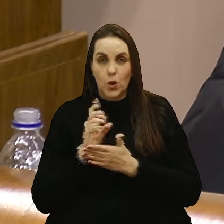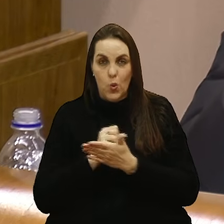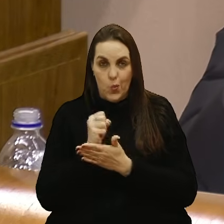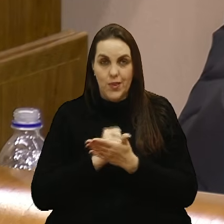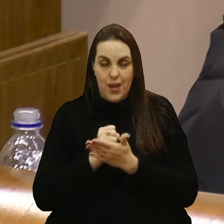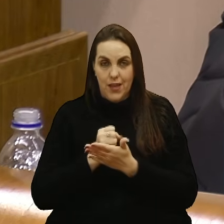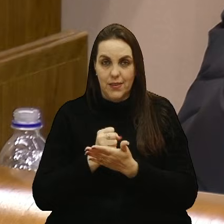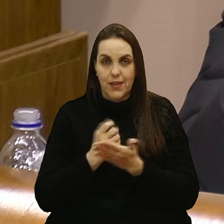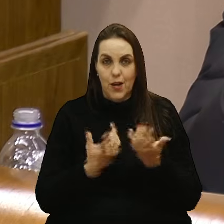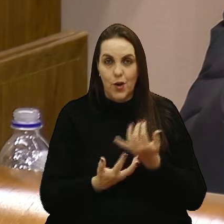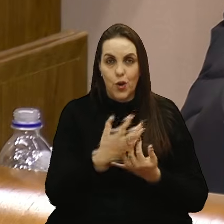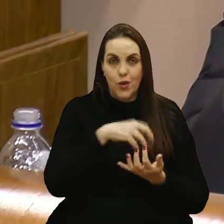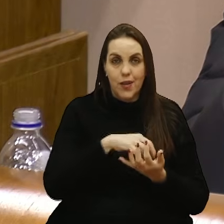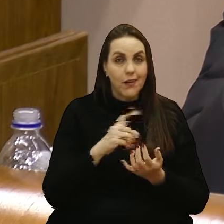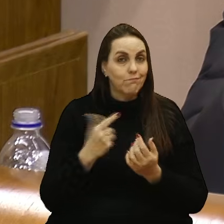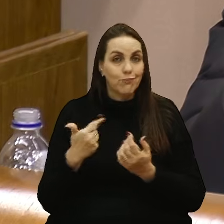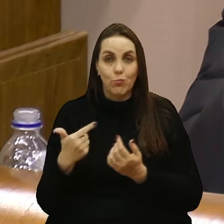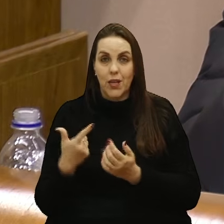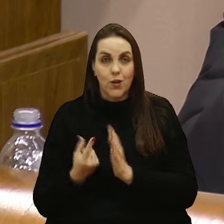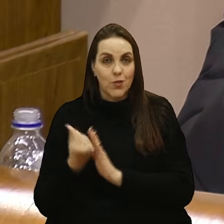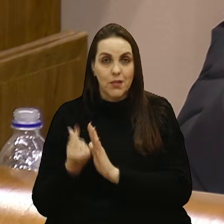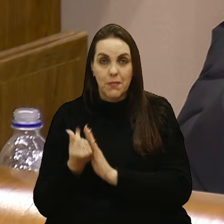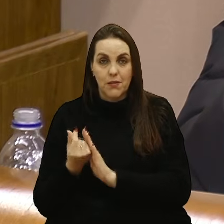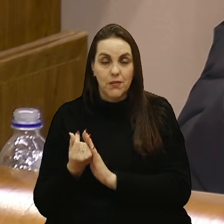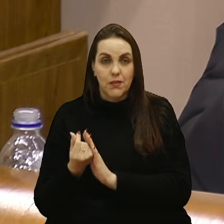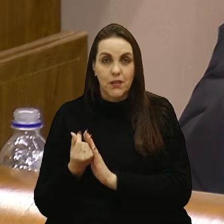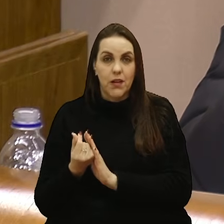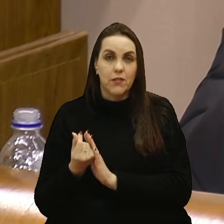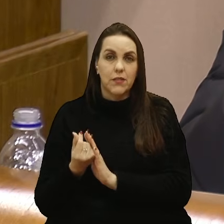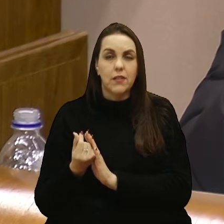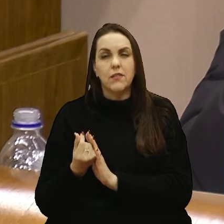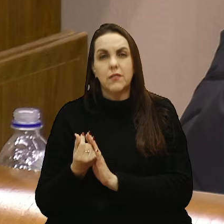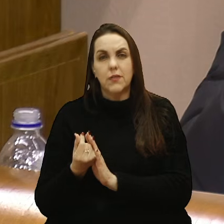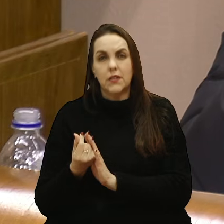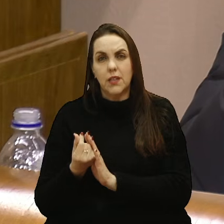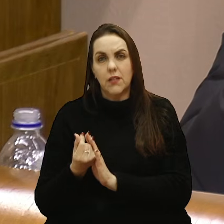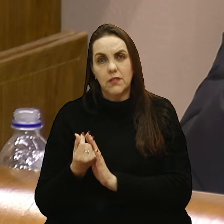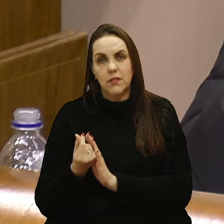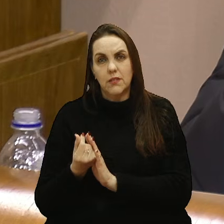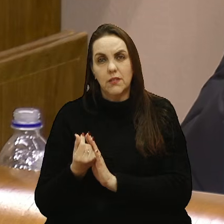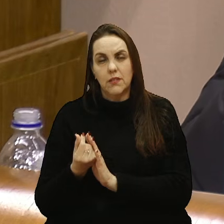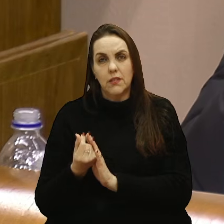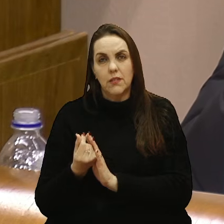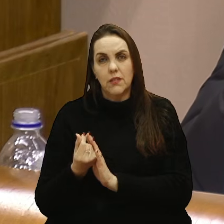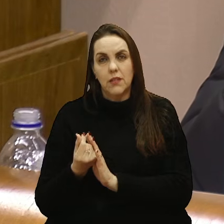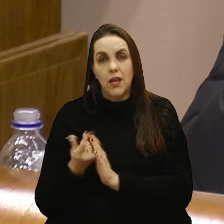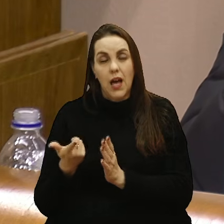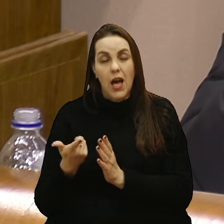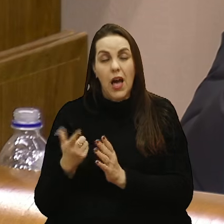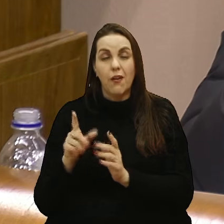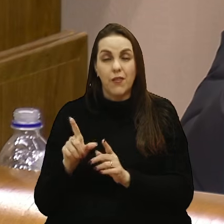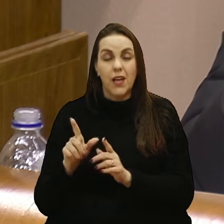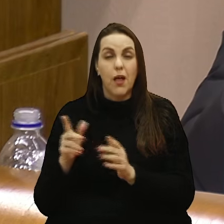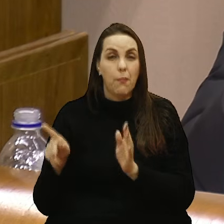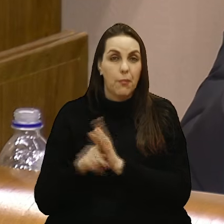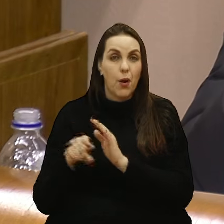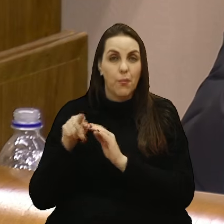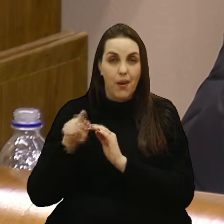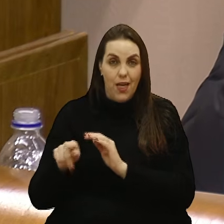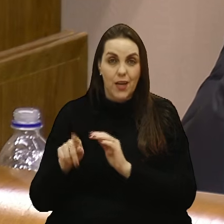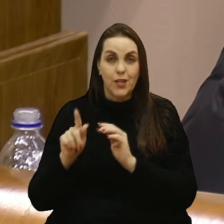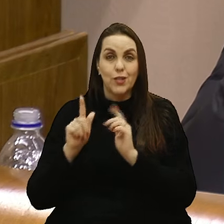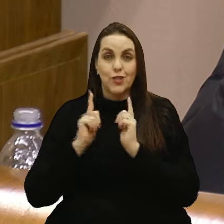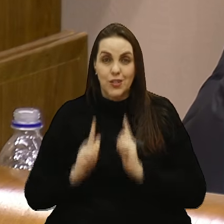tem orçamento, né? E aí fica parado em gestão e finanças ou na própria secretaria o